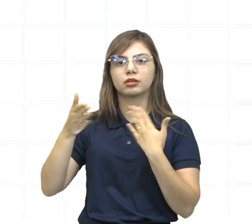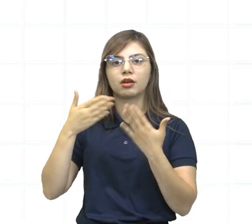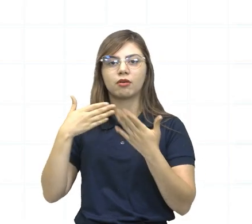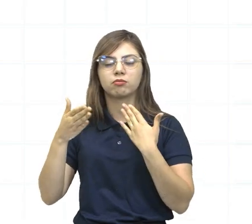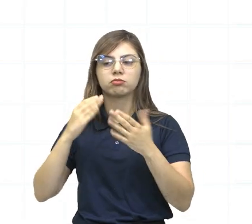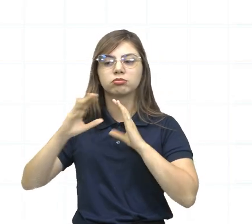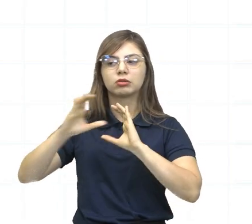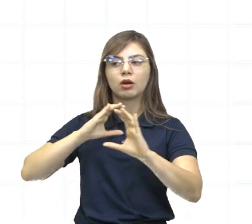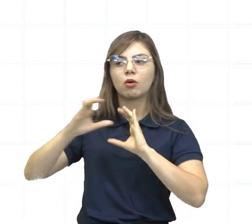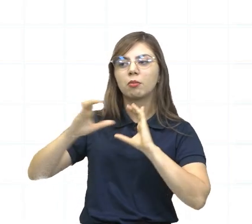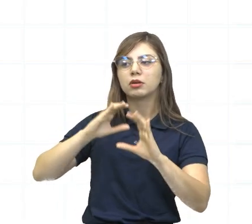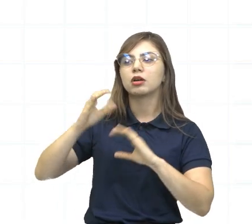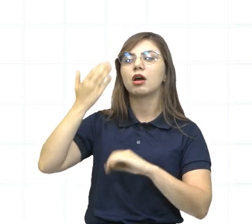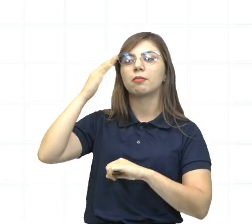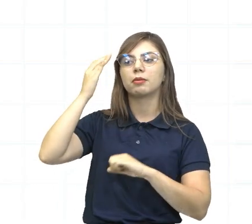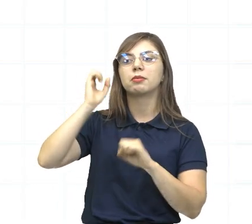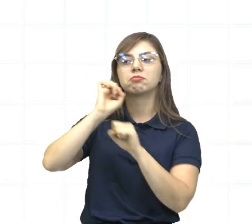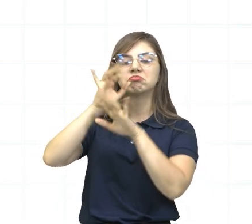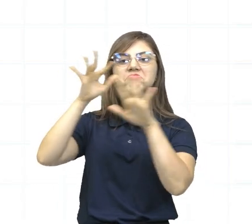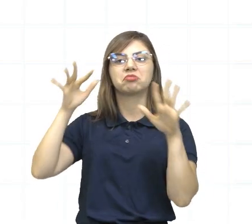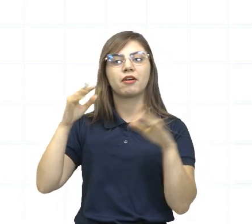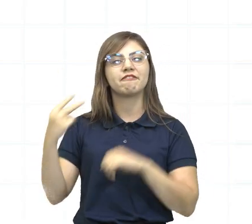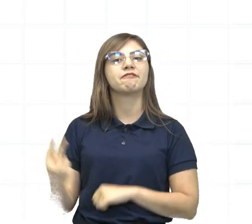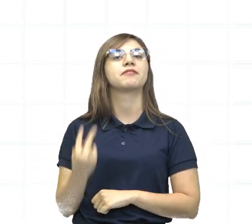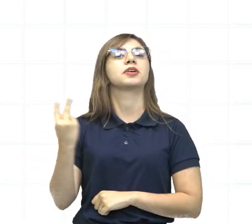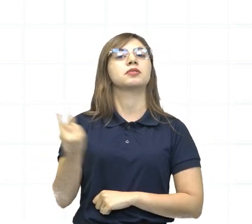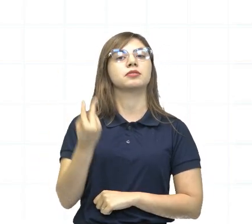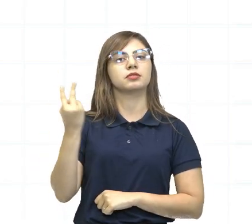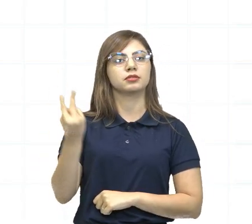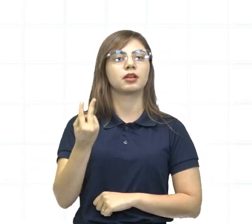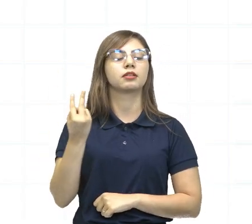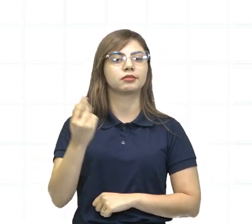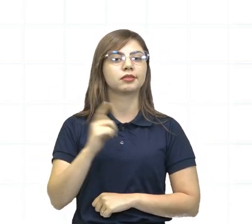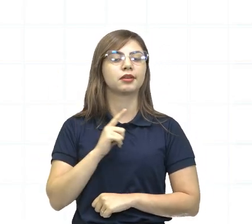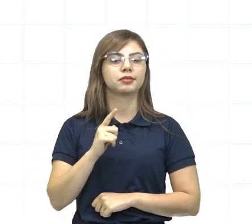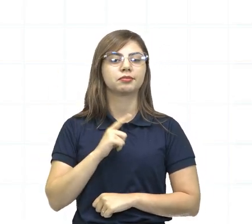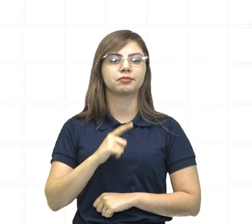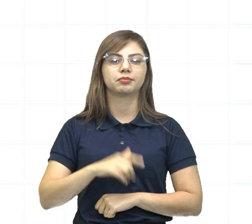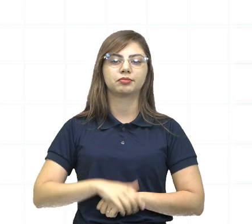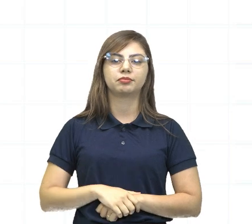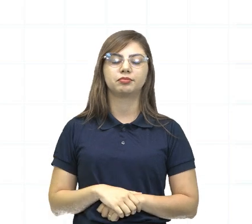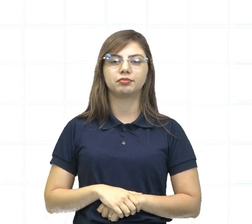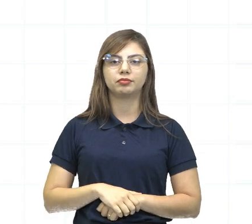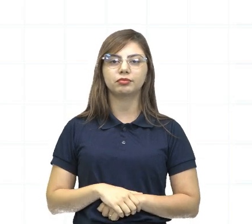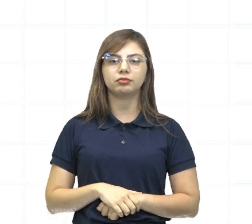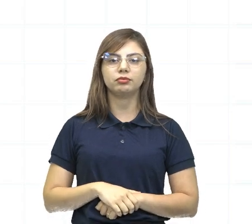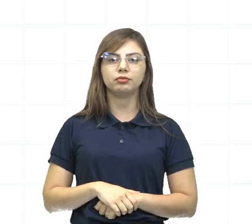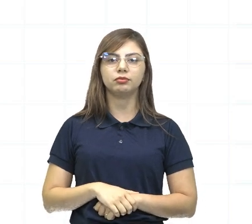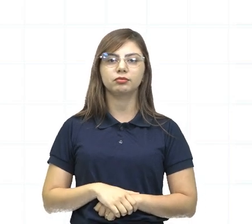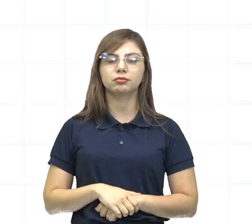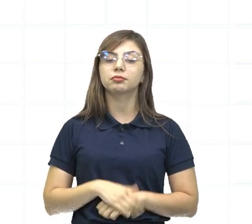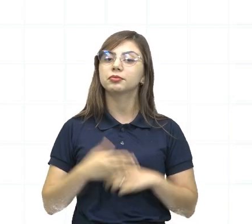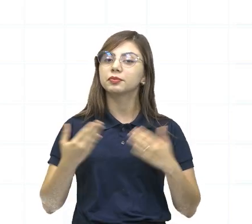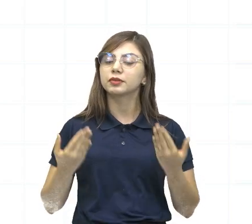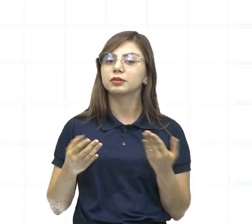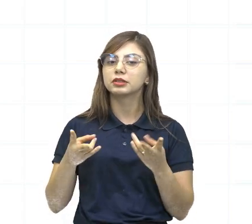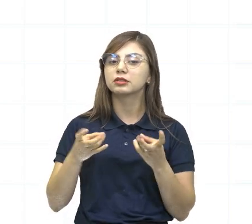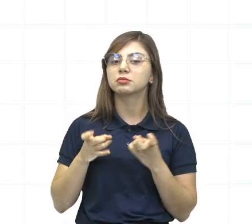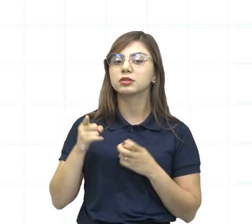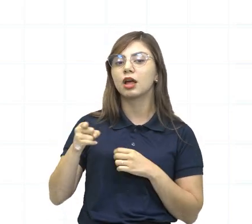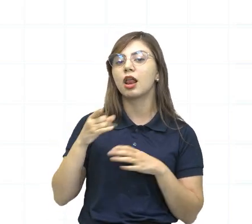e a articulação são altamente valorizadas, são bastante importantes. Então, a comunicação aqui,